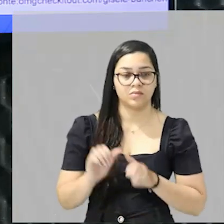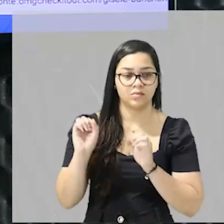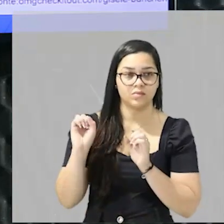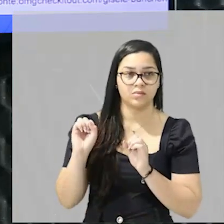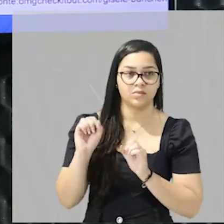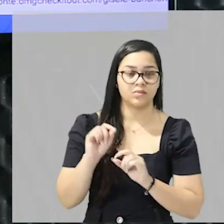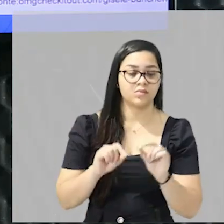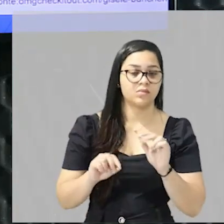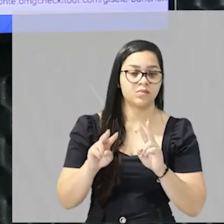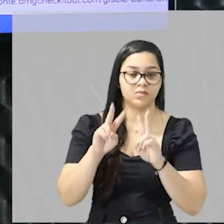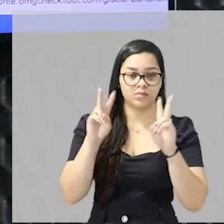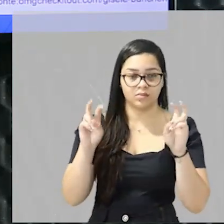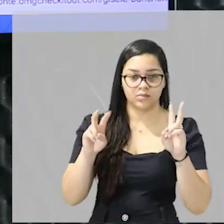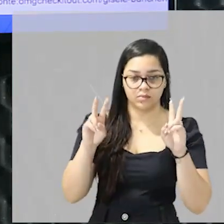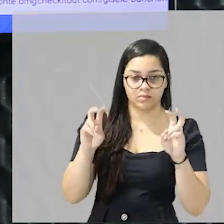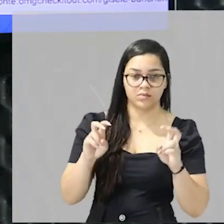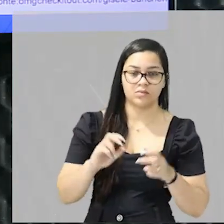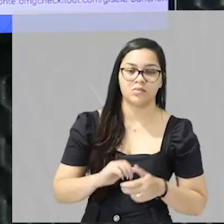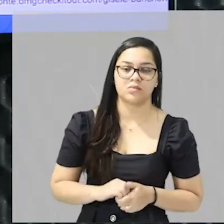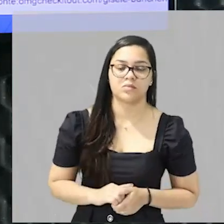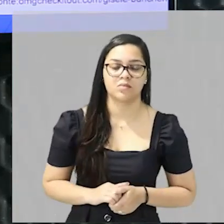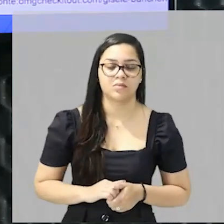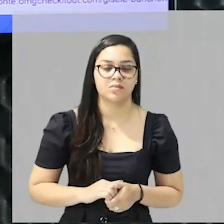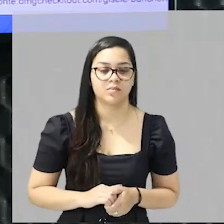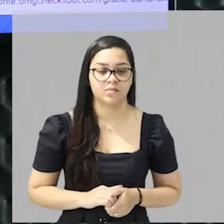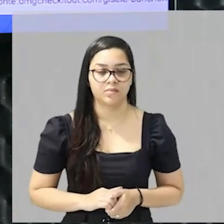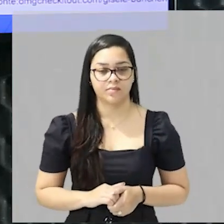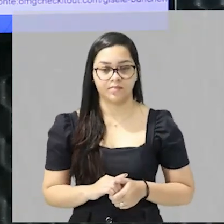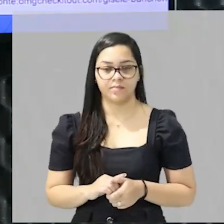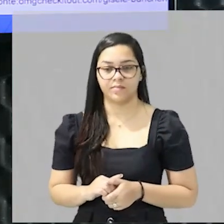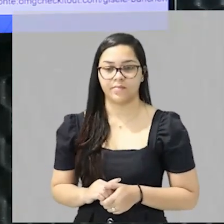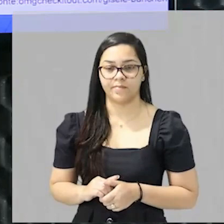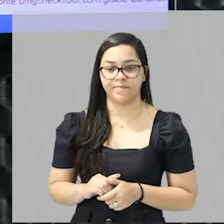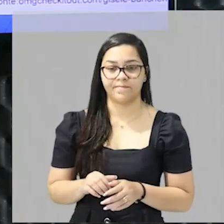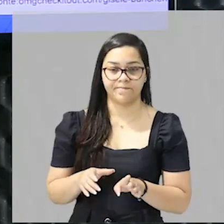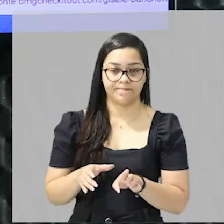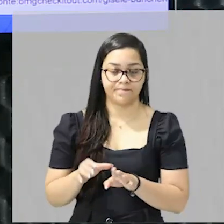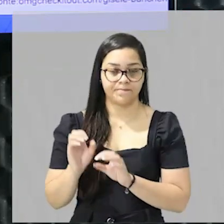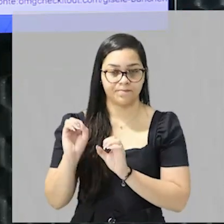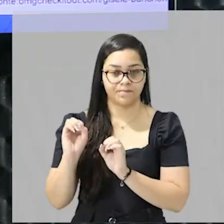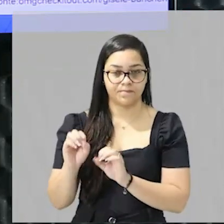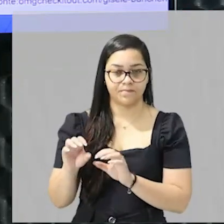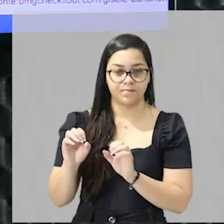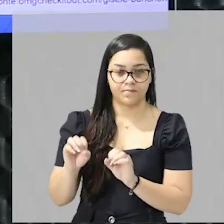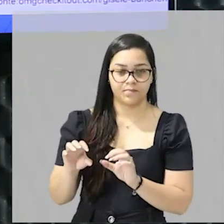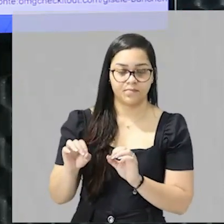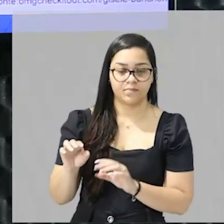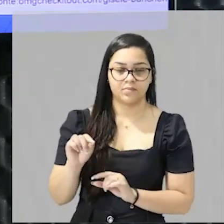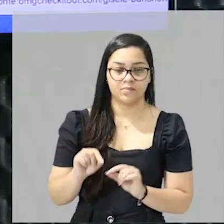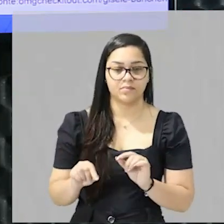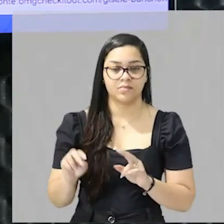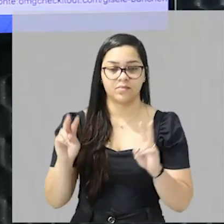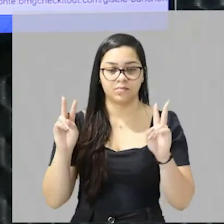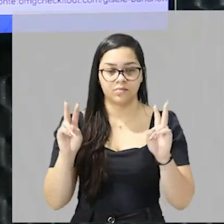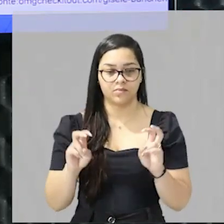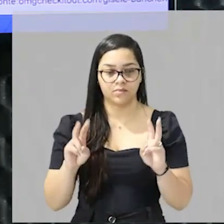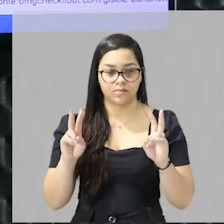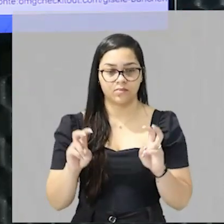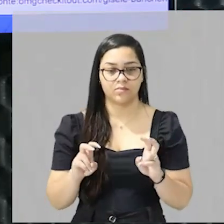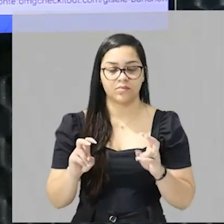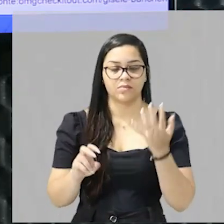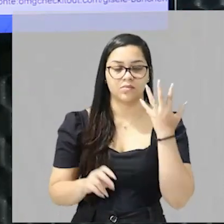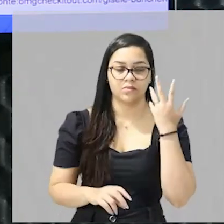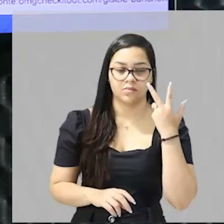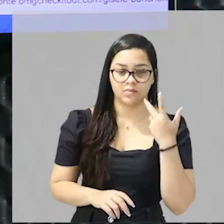aspas, é o título do livro. Sharing, compartilhando, série de fotos da infância,